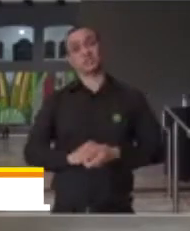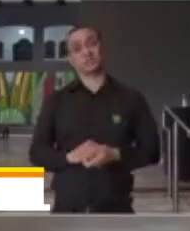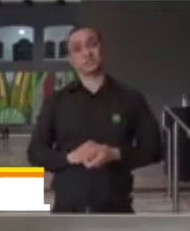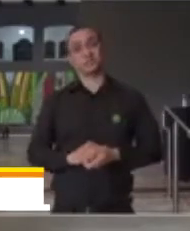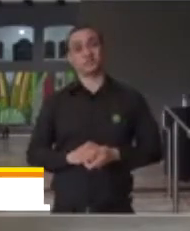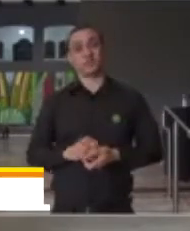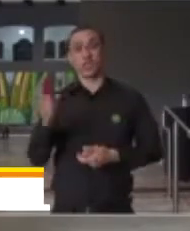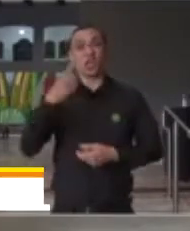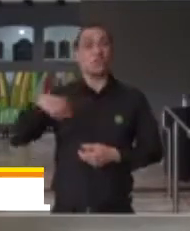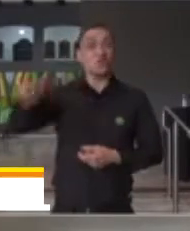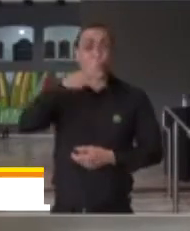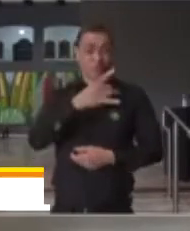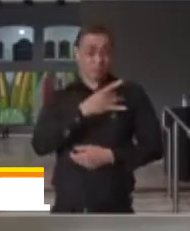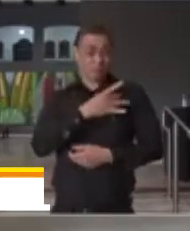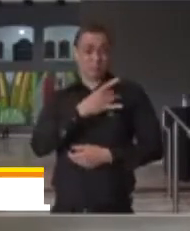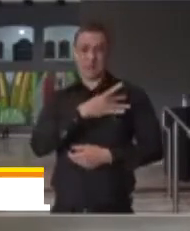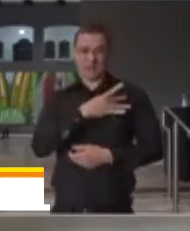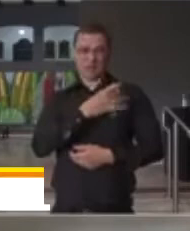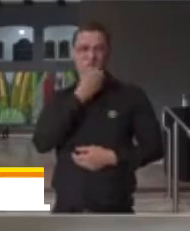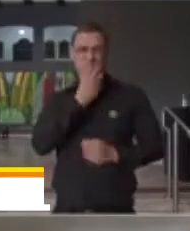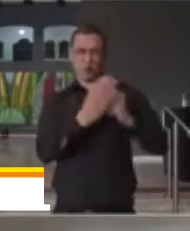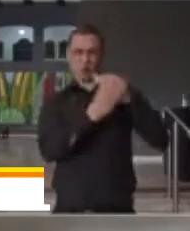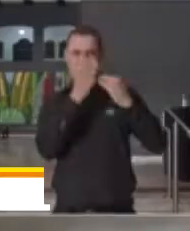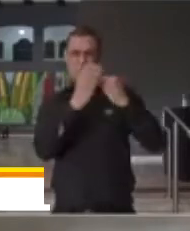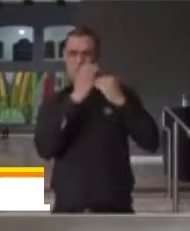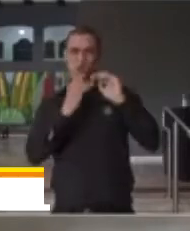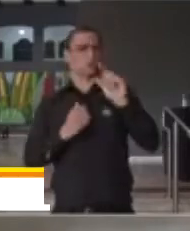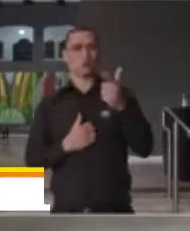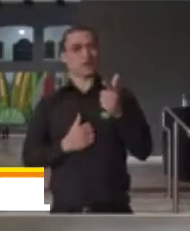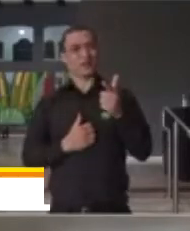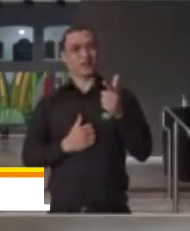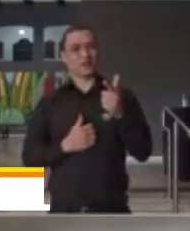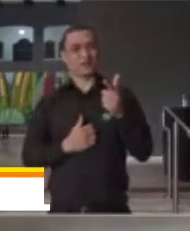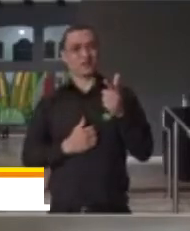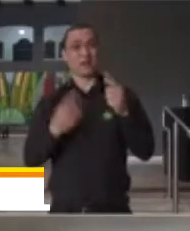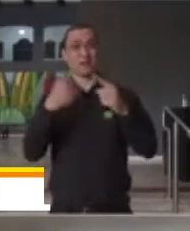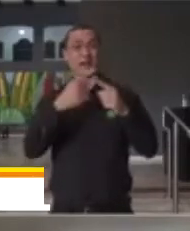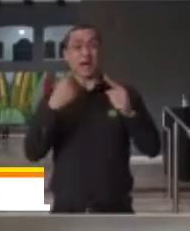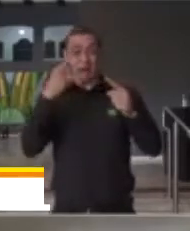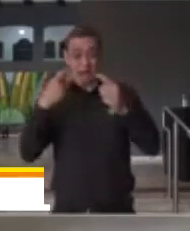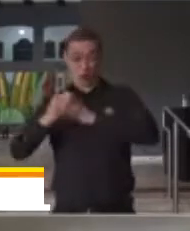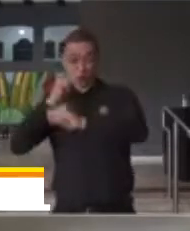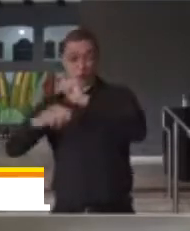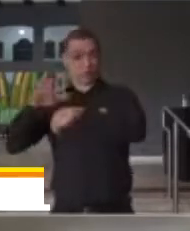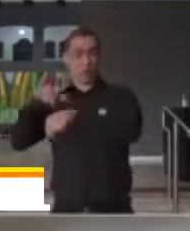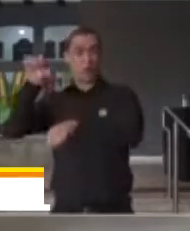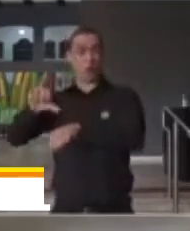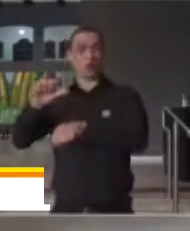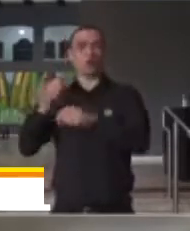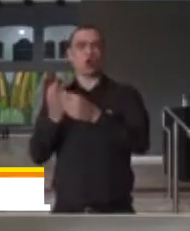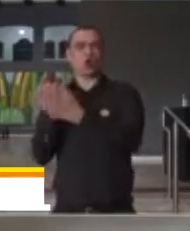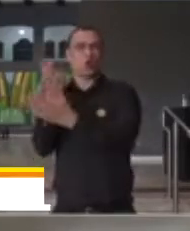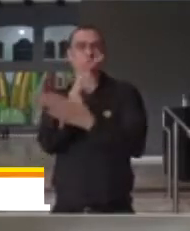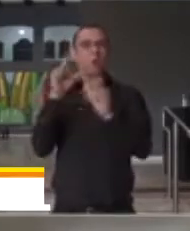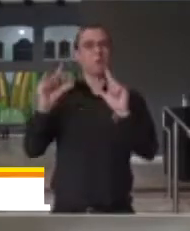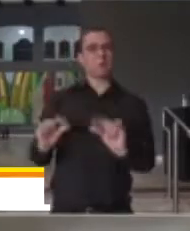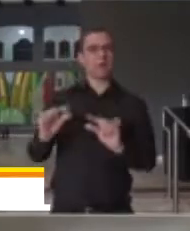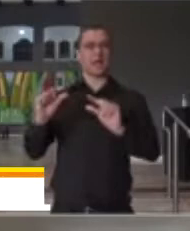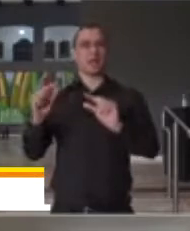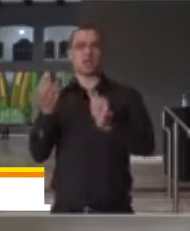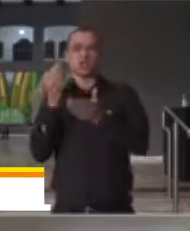e o medo é o pior conselheiro da economia prejudica o consumo afugentar investimentos